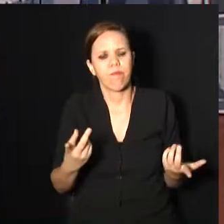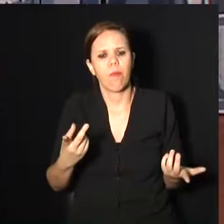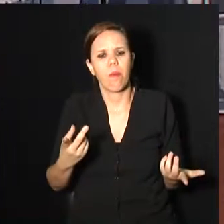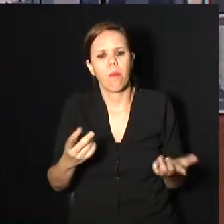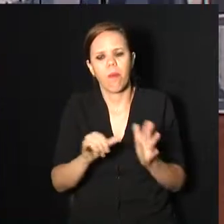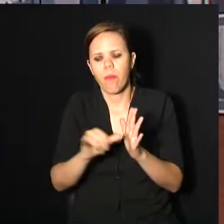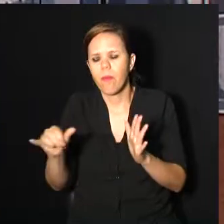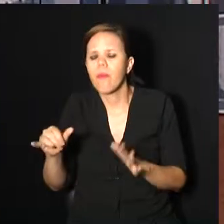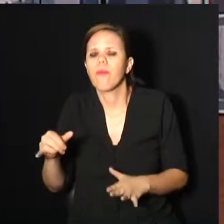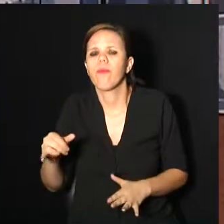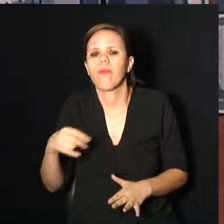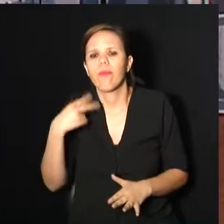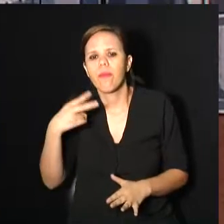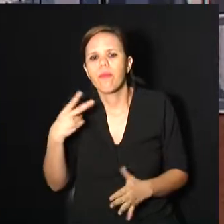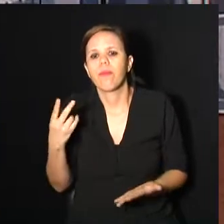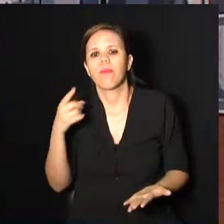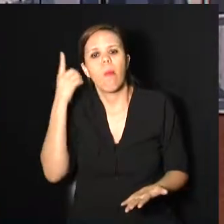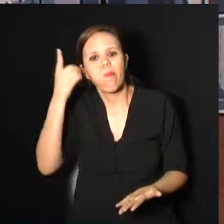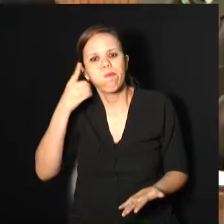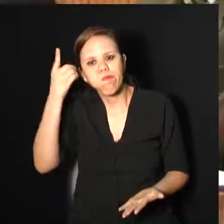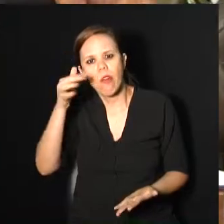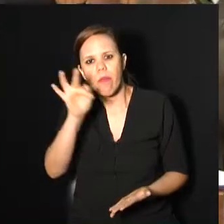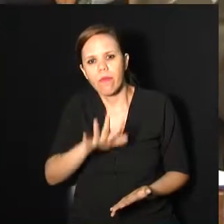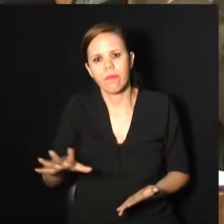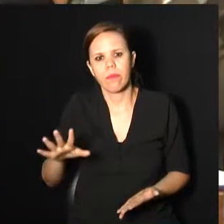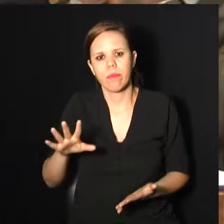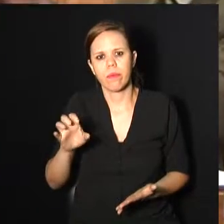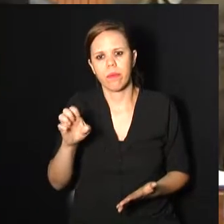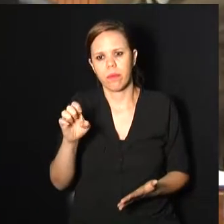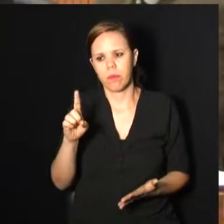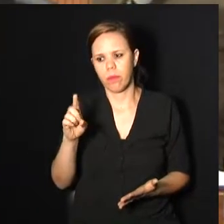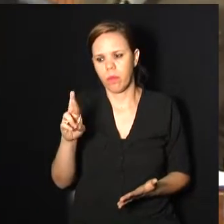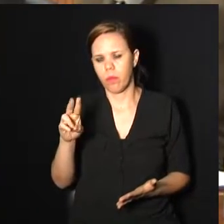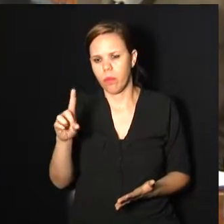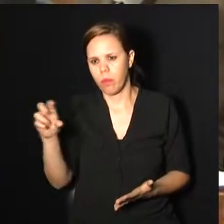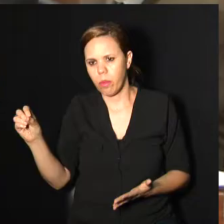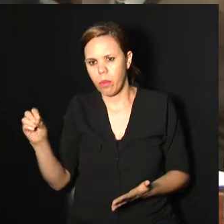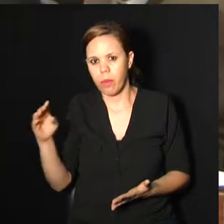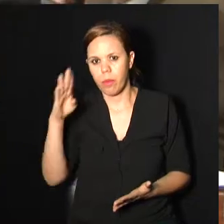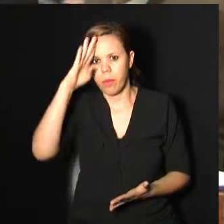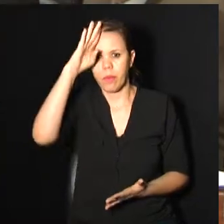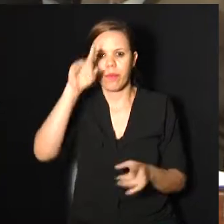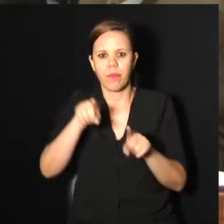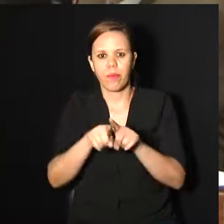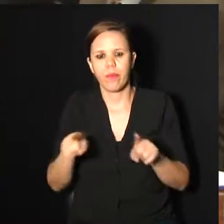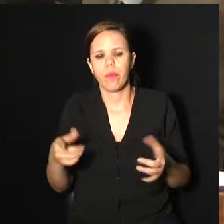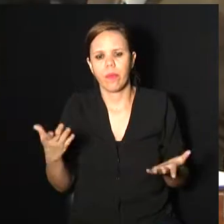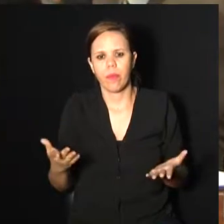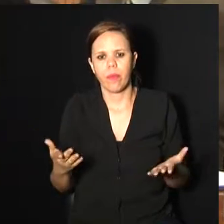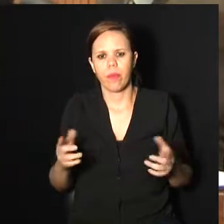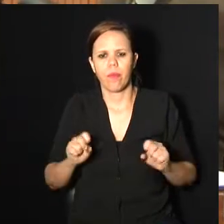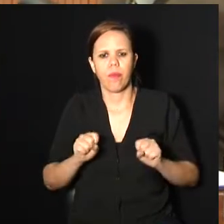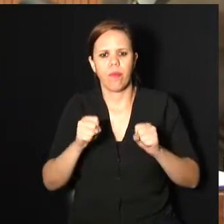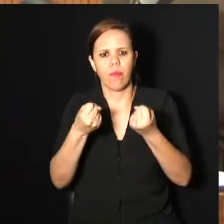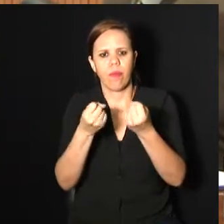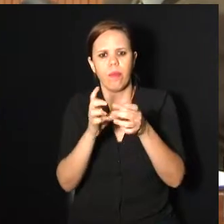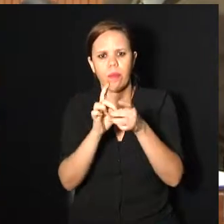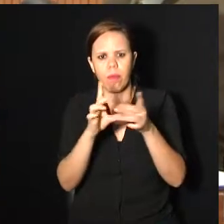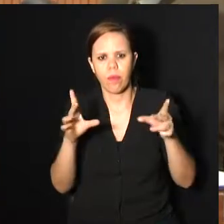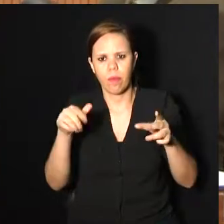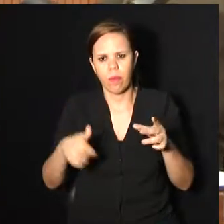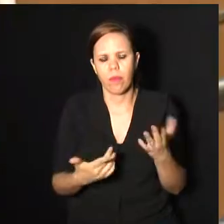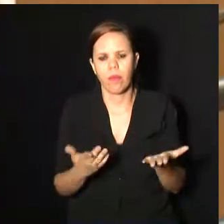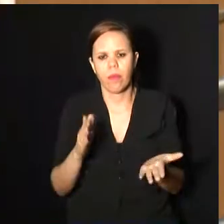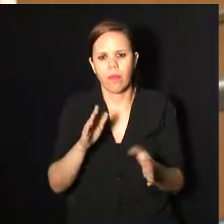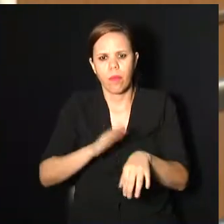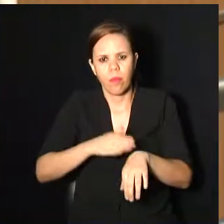federal Eduardo Bolsonaro. Acompanhe. Em defesa da democracia, a Câmara de Campinas aprovou a moção de autoria do